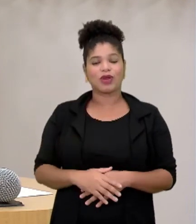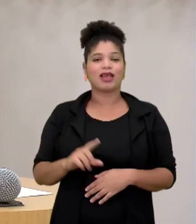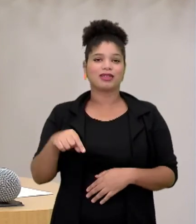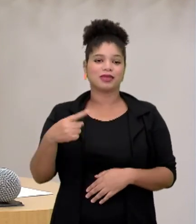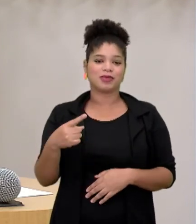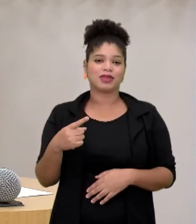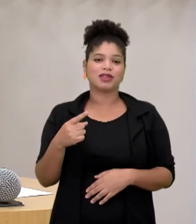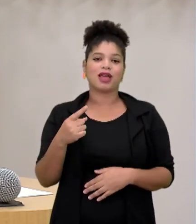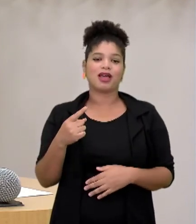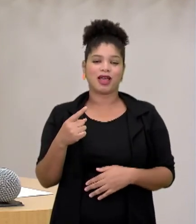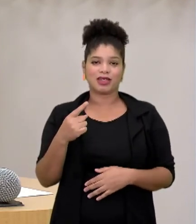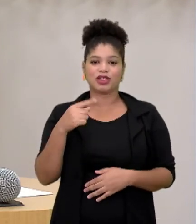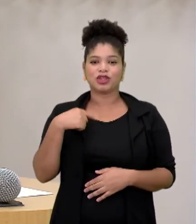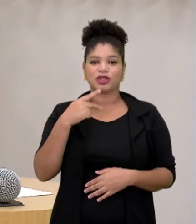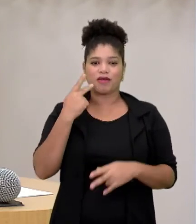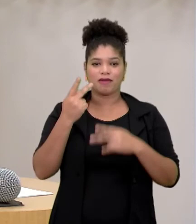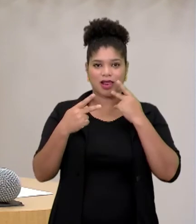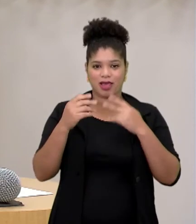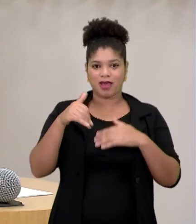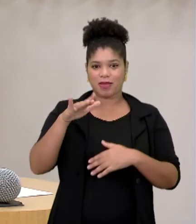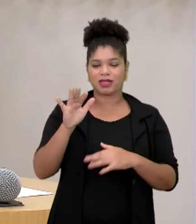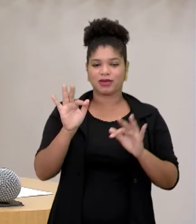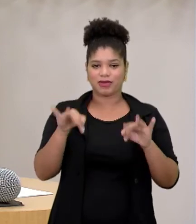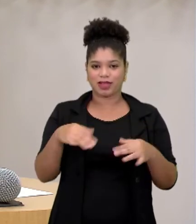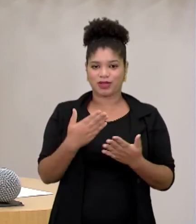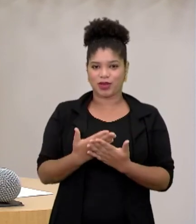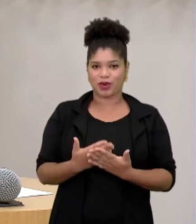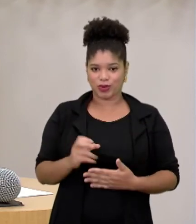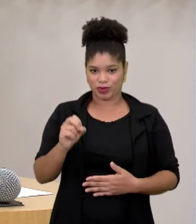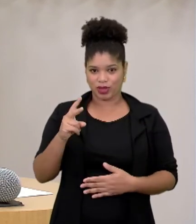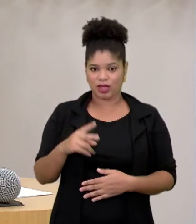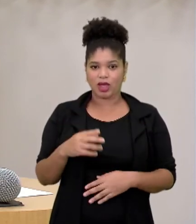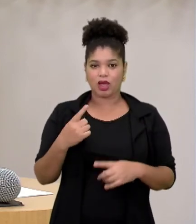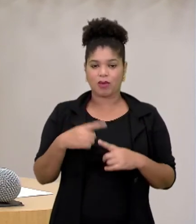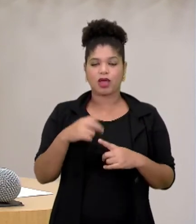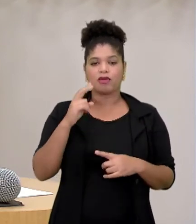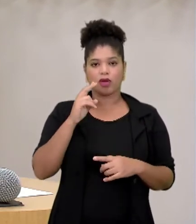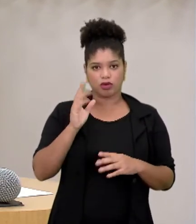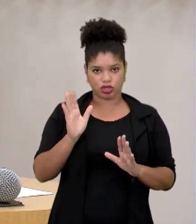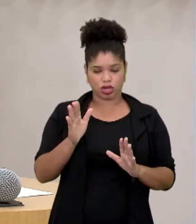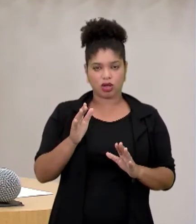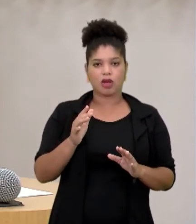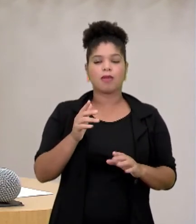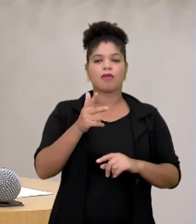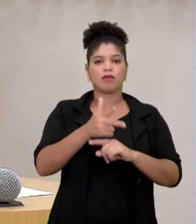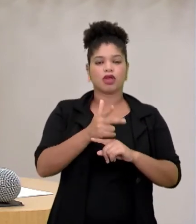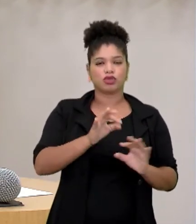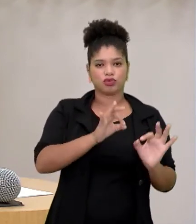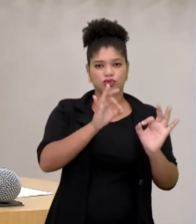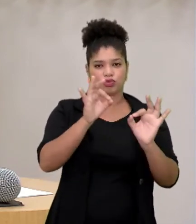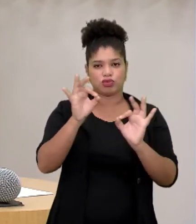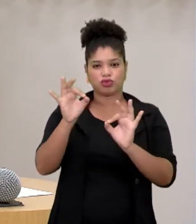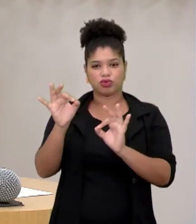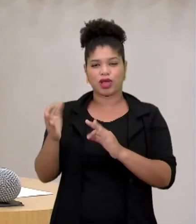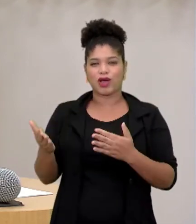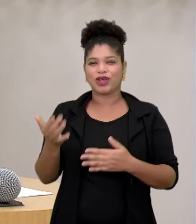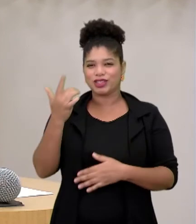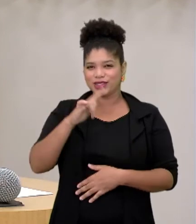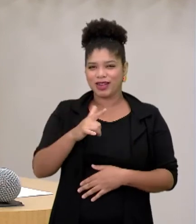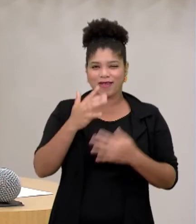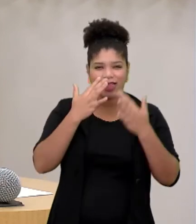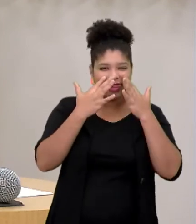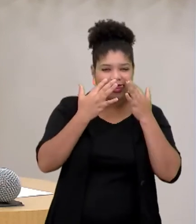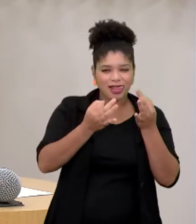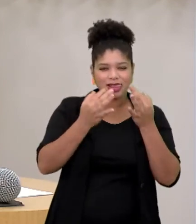gente dá mais uma comentada e encerra a nossa aula. Porque eu passei o vídeo, a gente comentou. Agora, já que eu comentei, é legal a gente assistir de